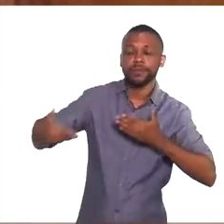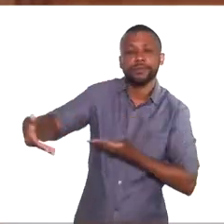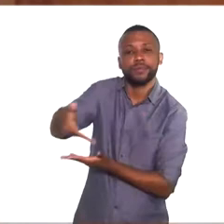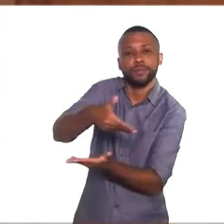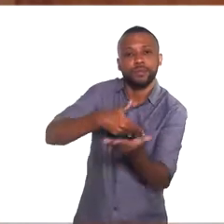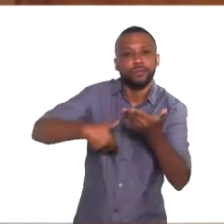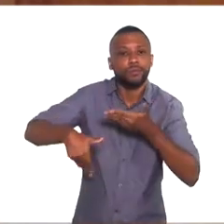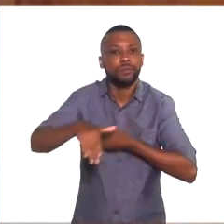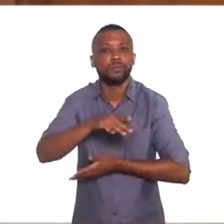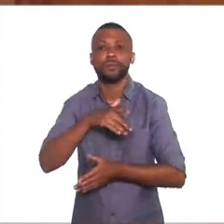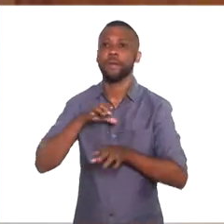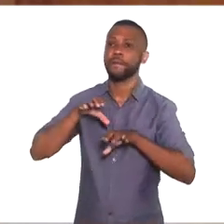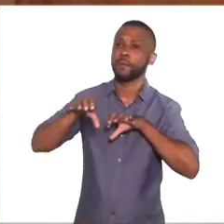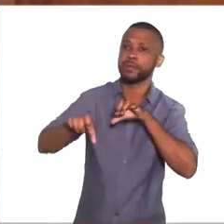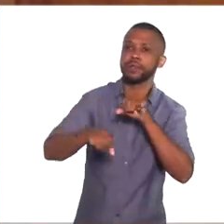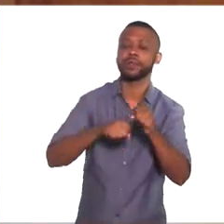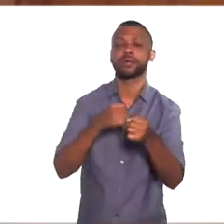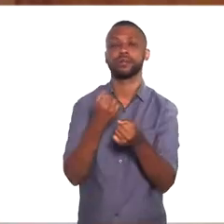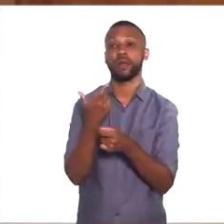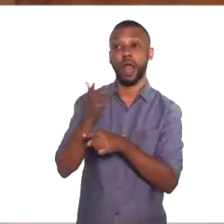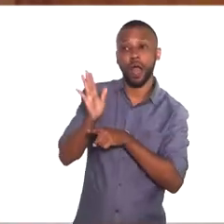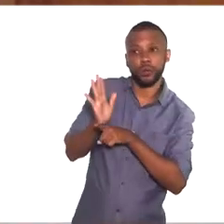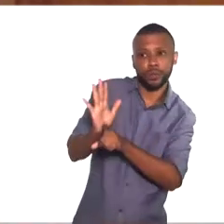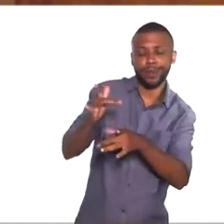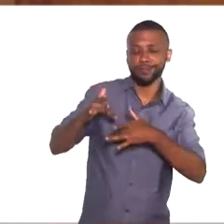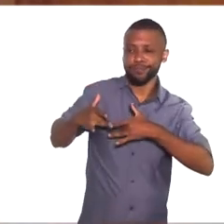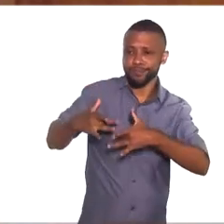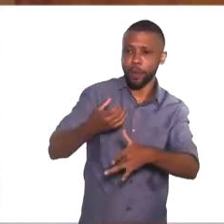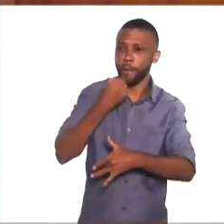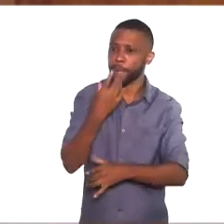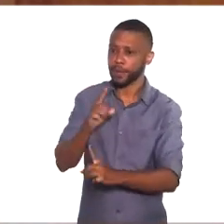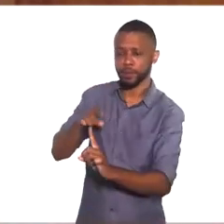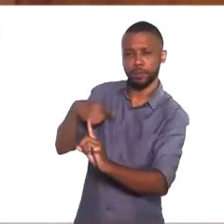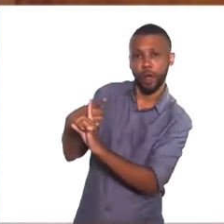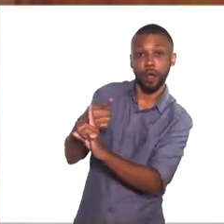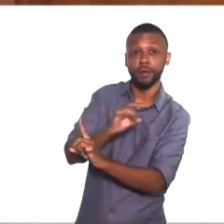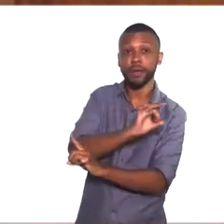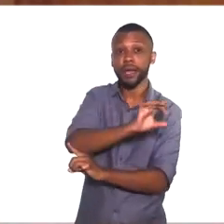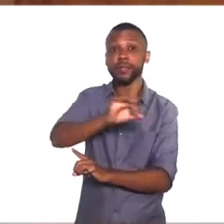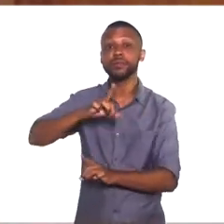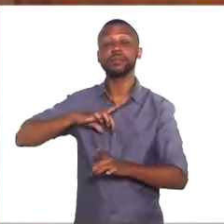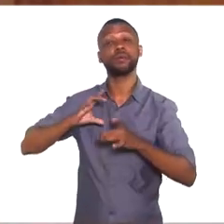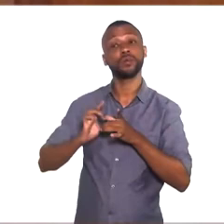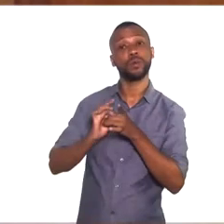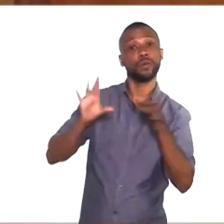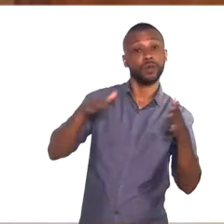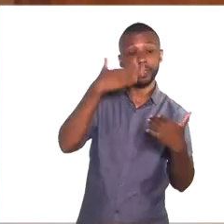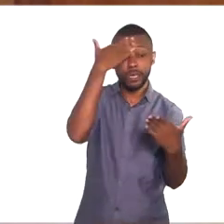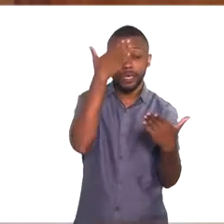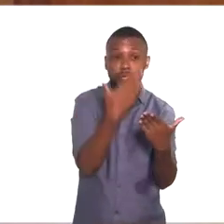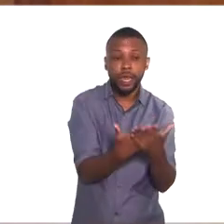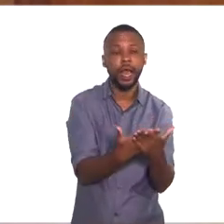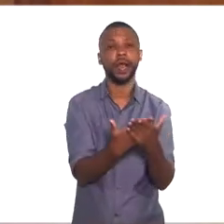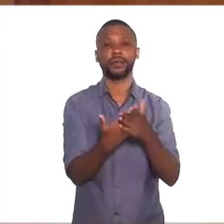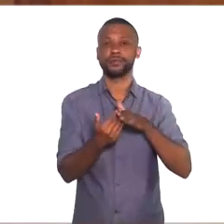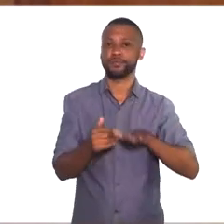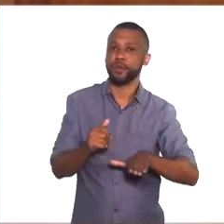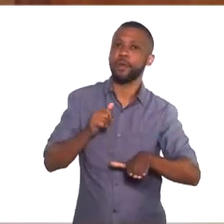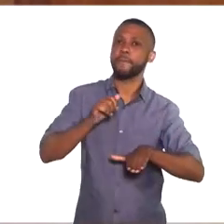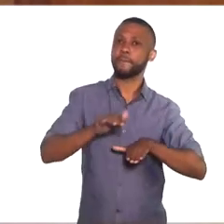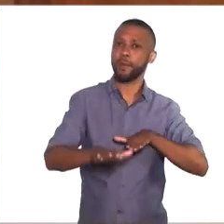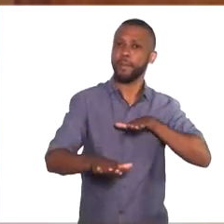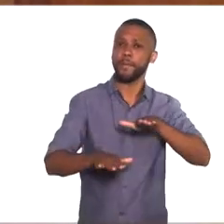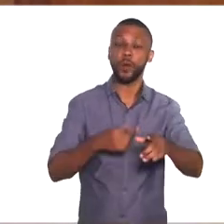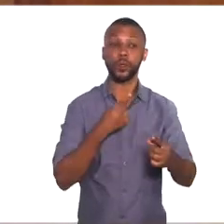né e no respeito muito mas buscando o bem de todos o bem das pessoas tendo aquele que cada um tem na sua liberdade de ir e vir